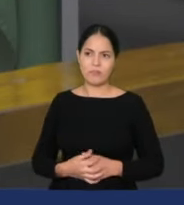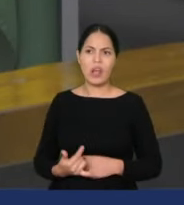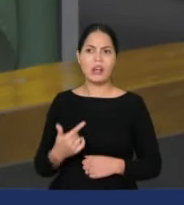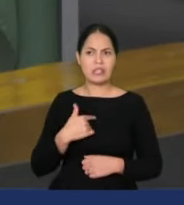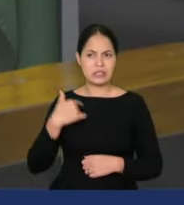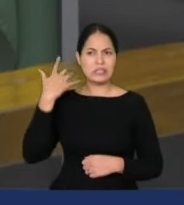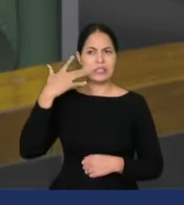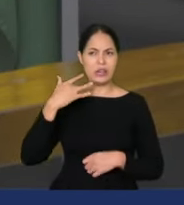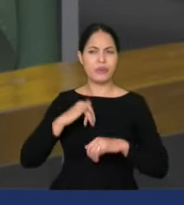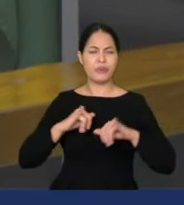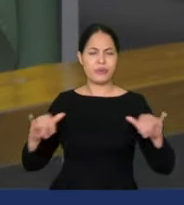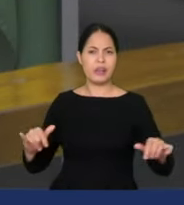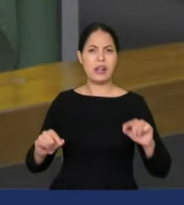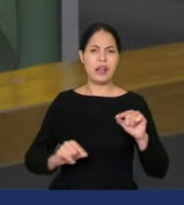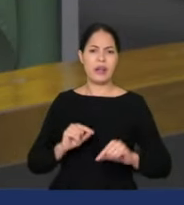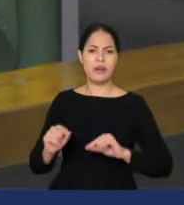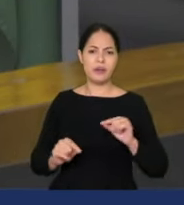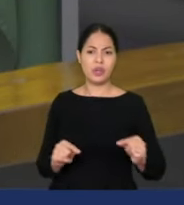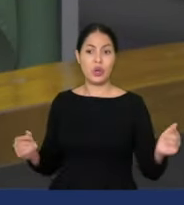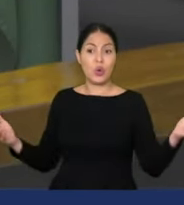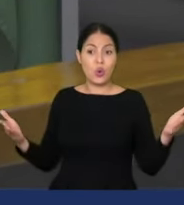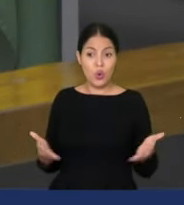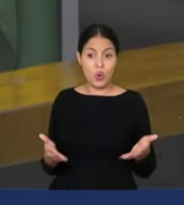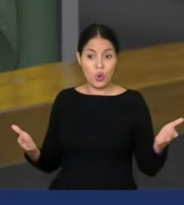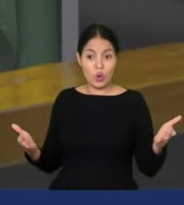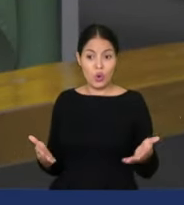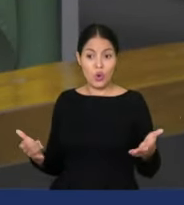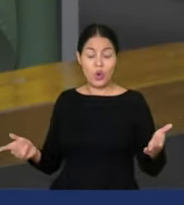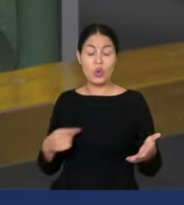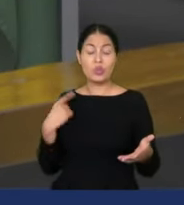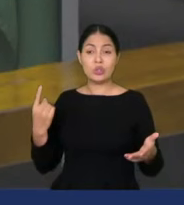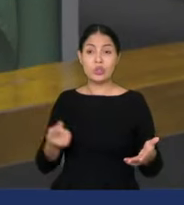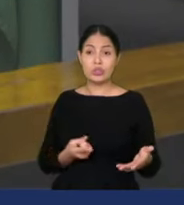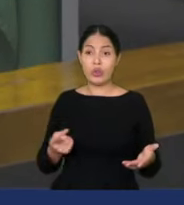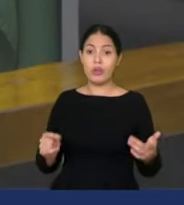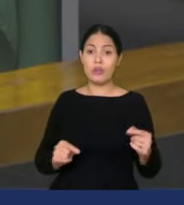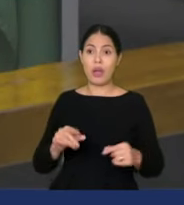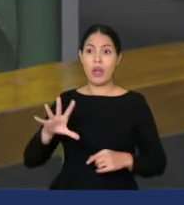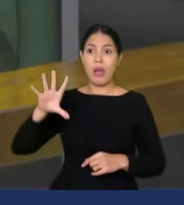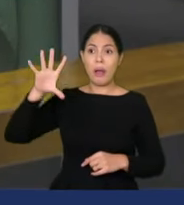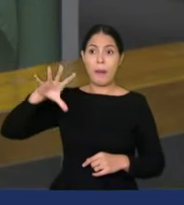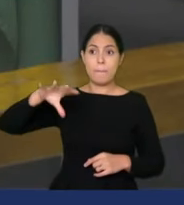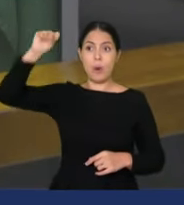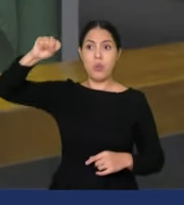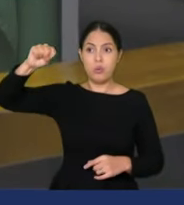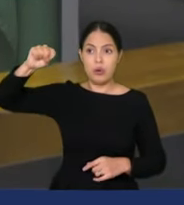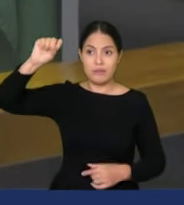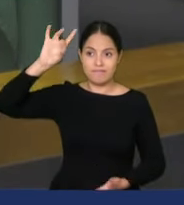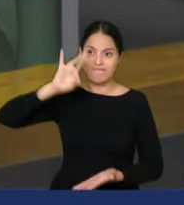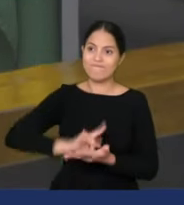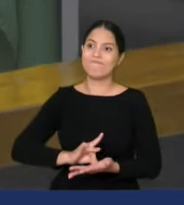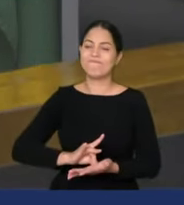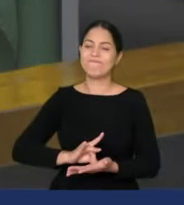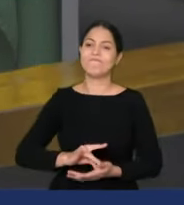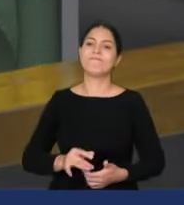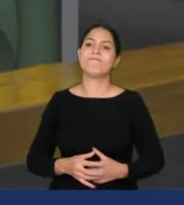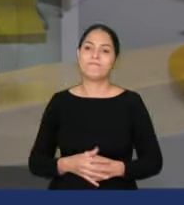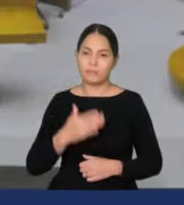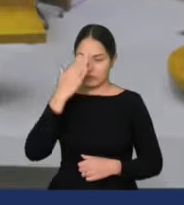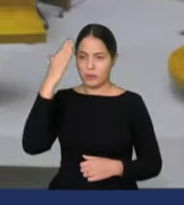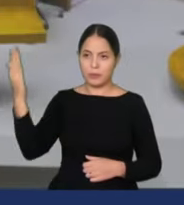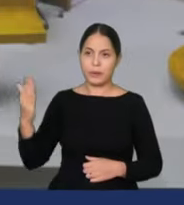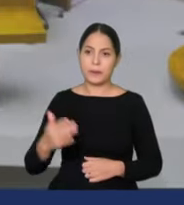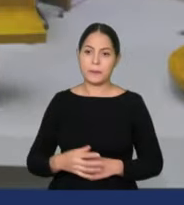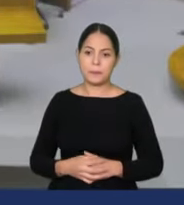gente caminha aqui hoje é justamente para ficar no escuro, no sentido literal dessa palavra. Muito obrigada.